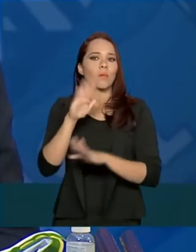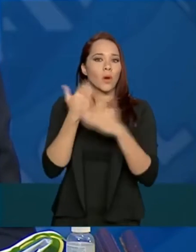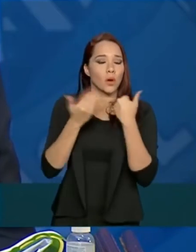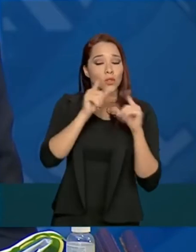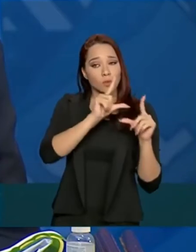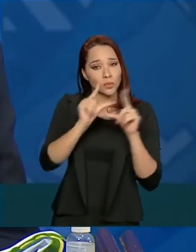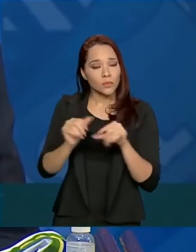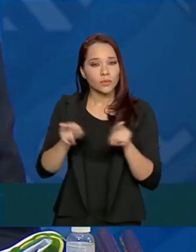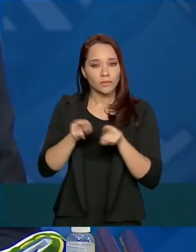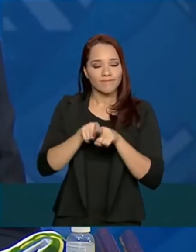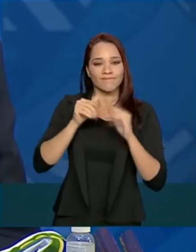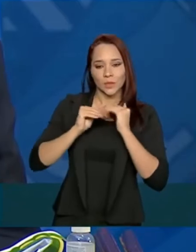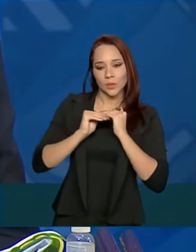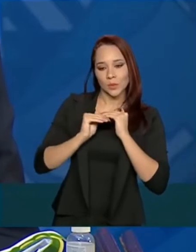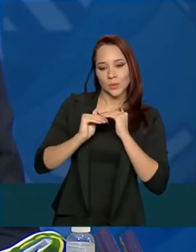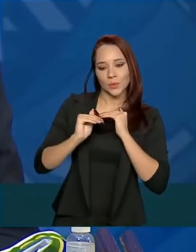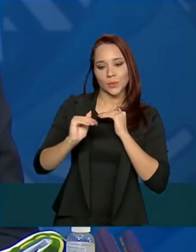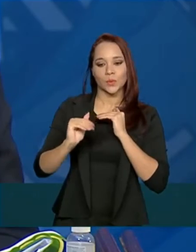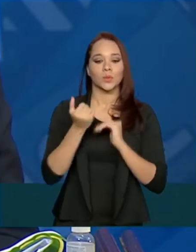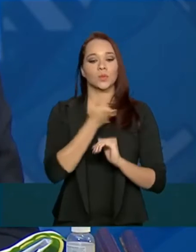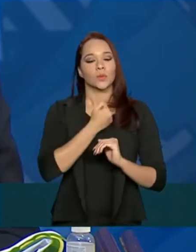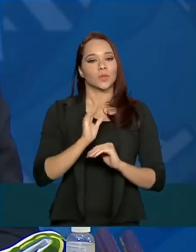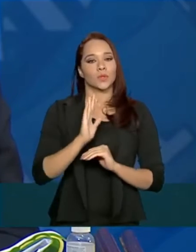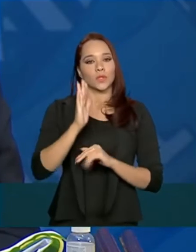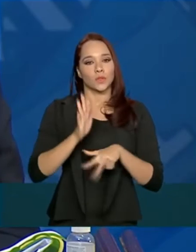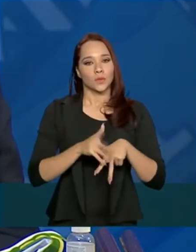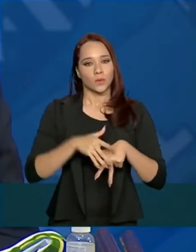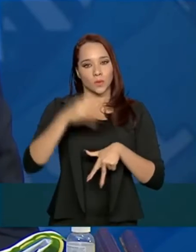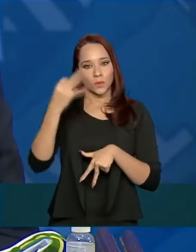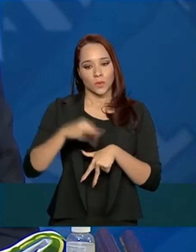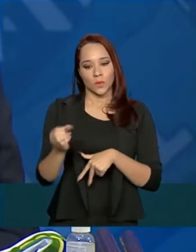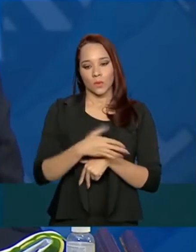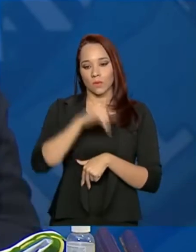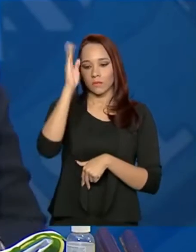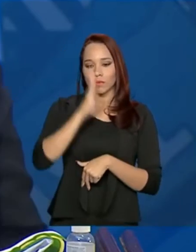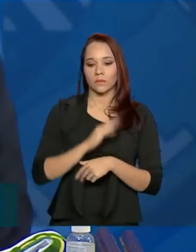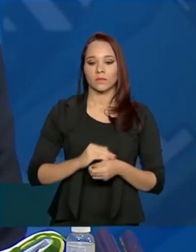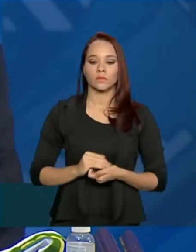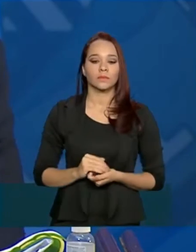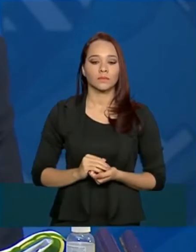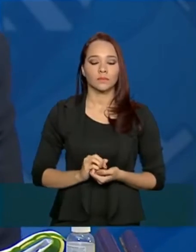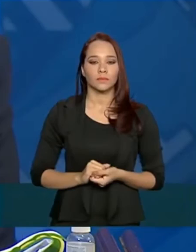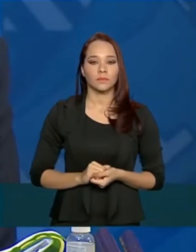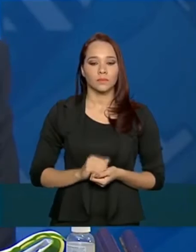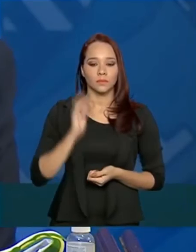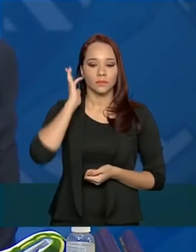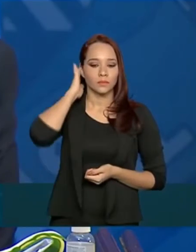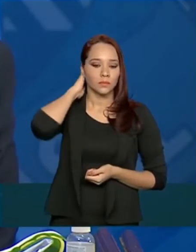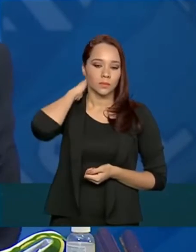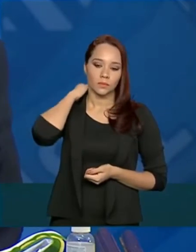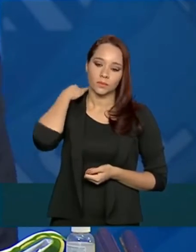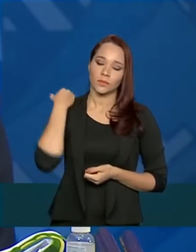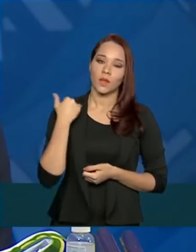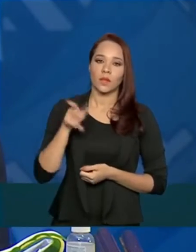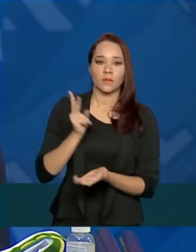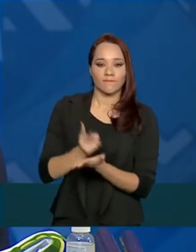uma estabilização dos números de casos novos no nosso país. Próximo. Essa mesma